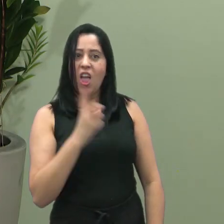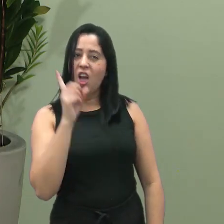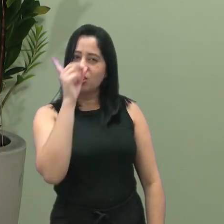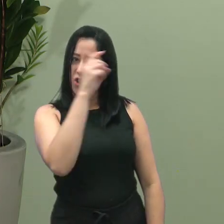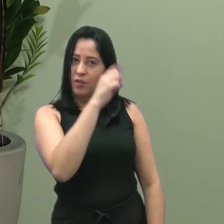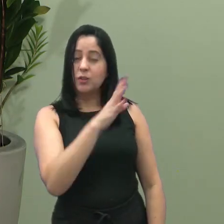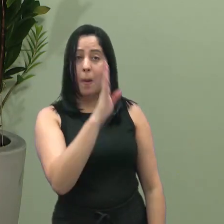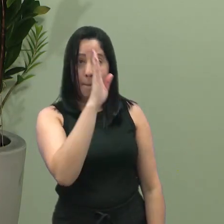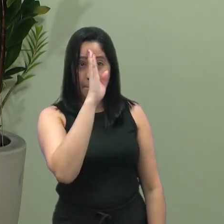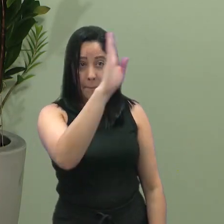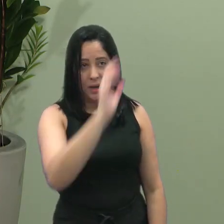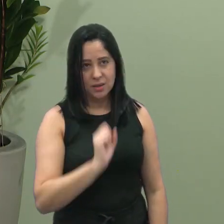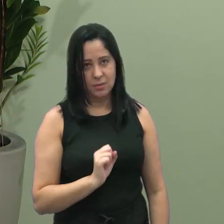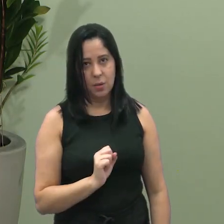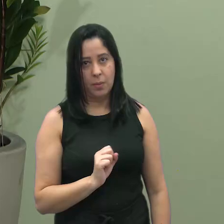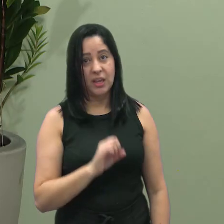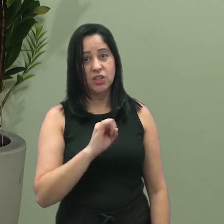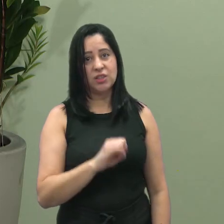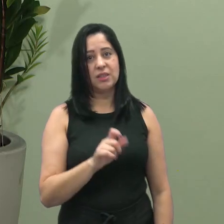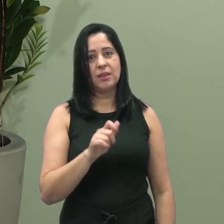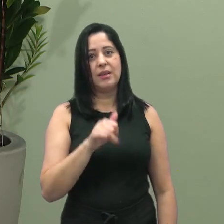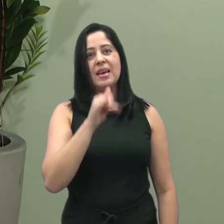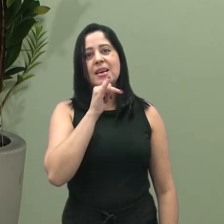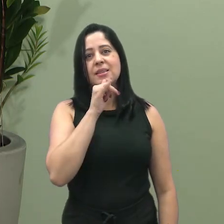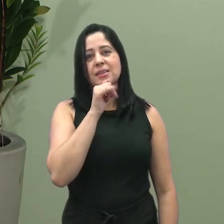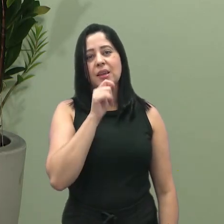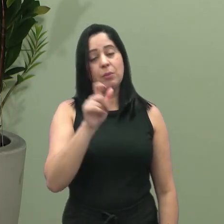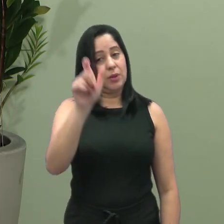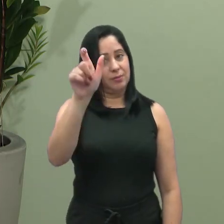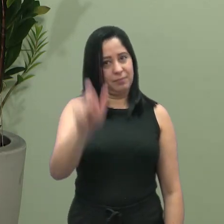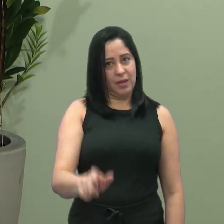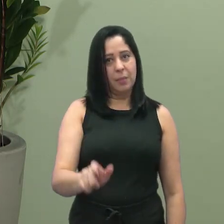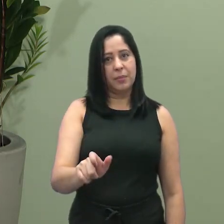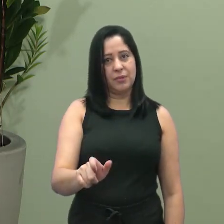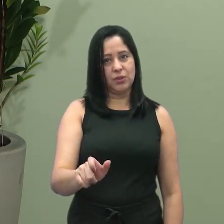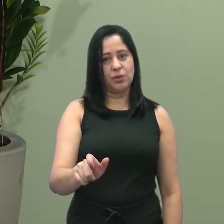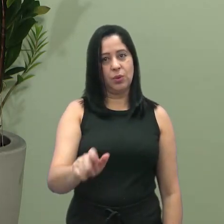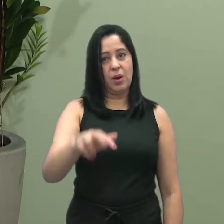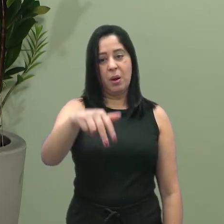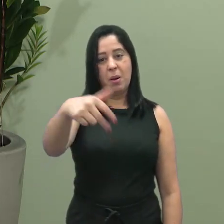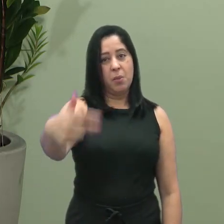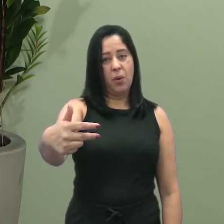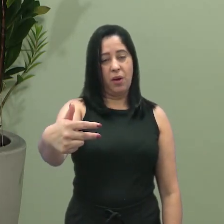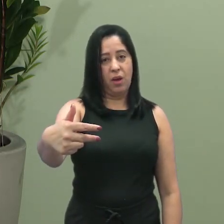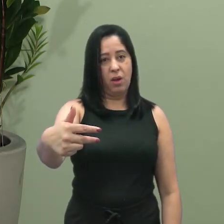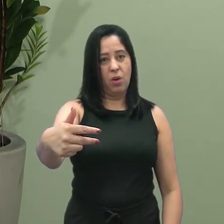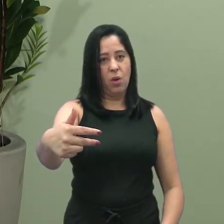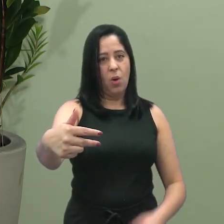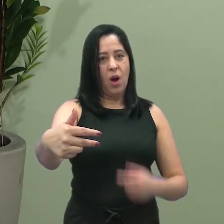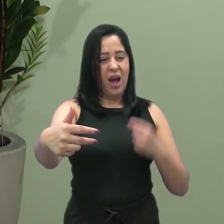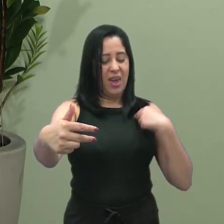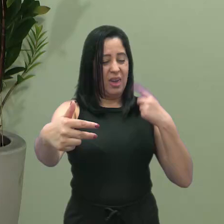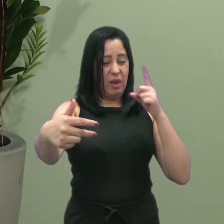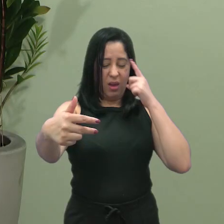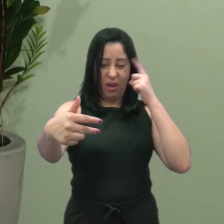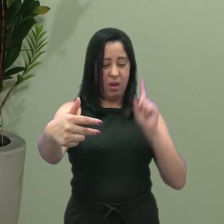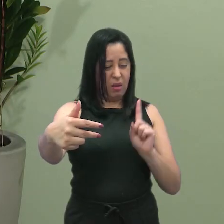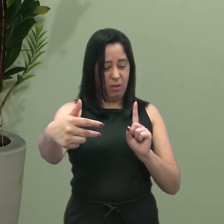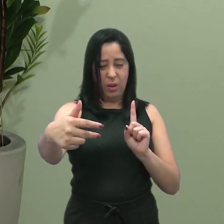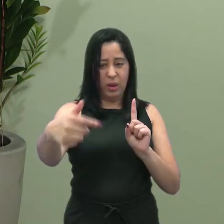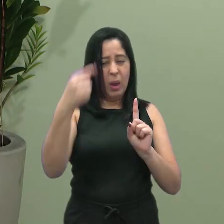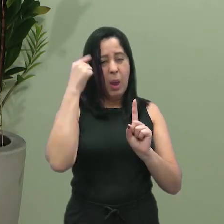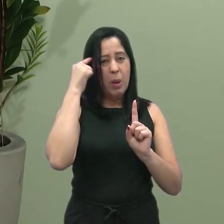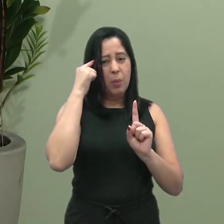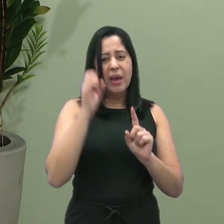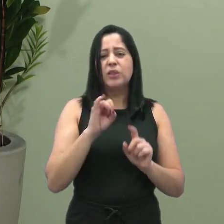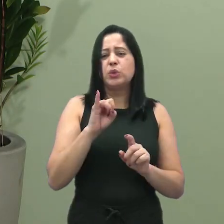complicado. Principalmente num caso de perda, que muita gente se sente culpada. E se eu tivesse feito diferente? E se eu